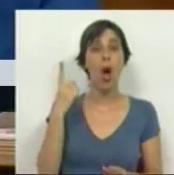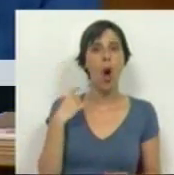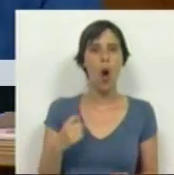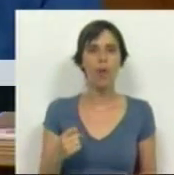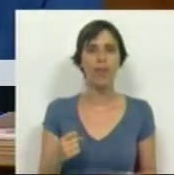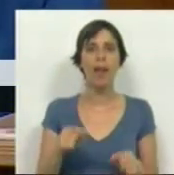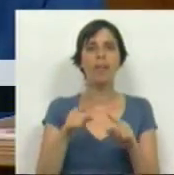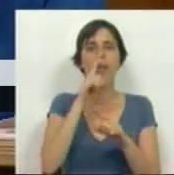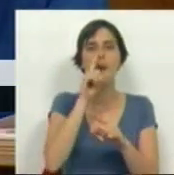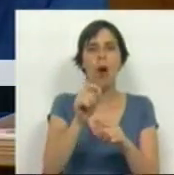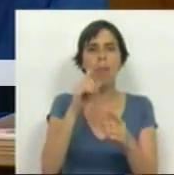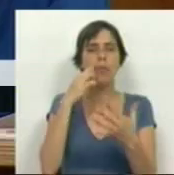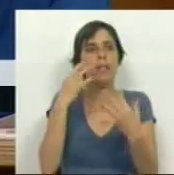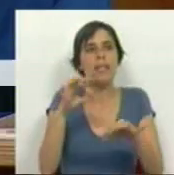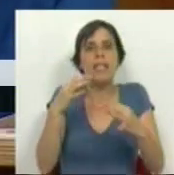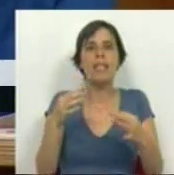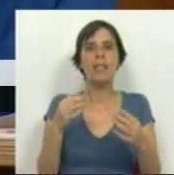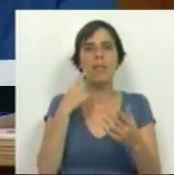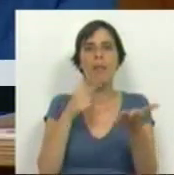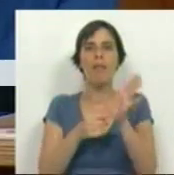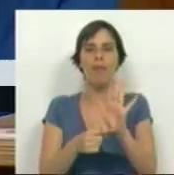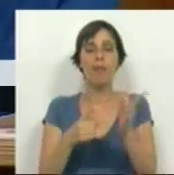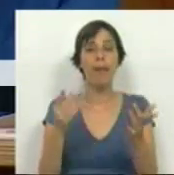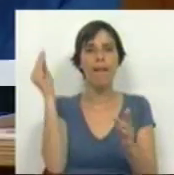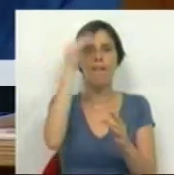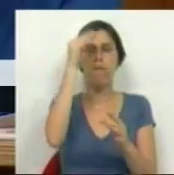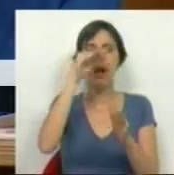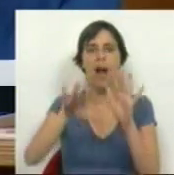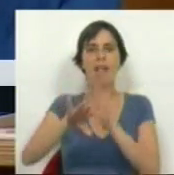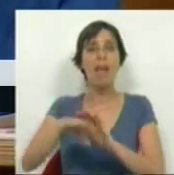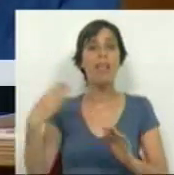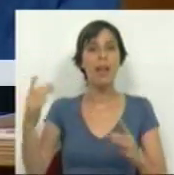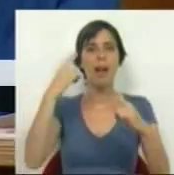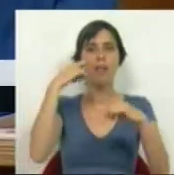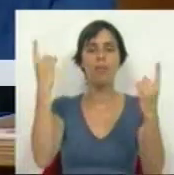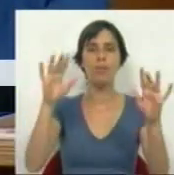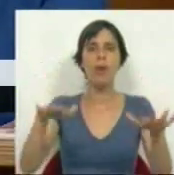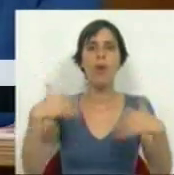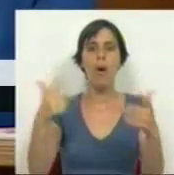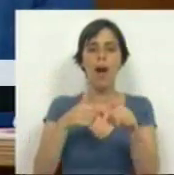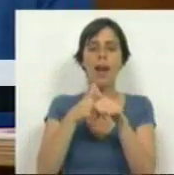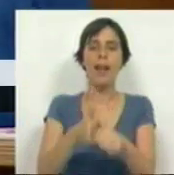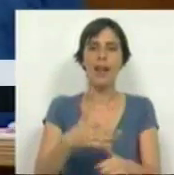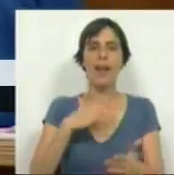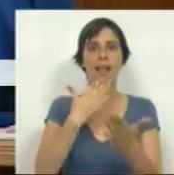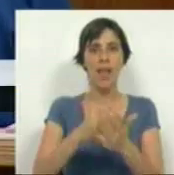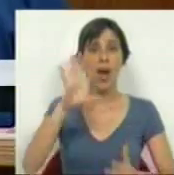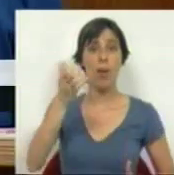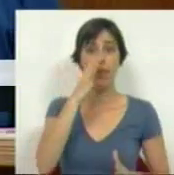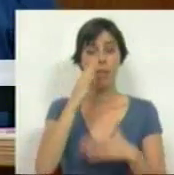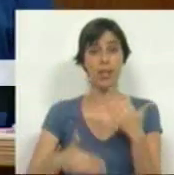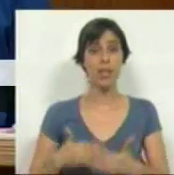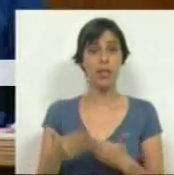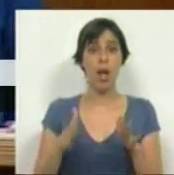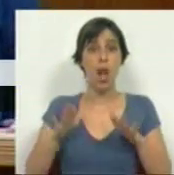ontem, é um momento simbólico da farsa em que a direita se tornou e para a qual quer arrastar o país, se entretanto